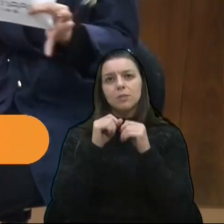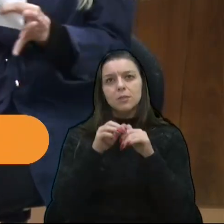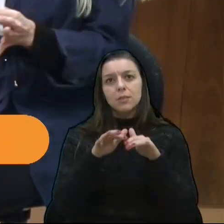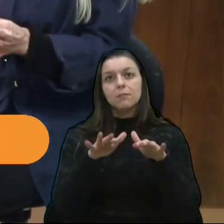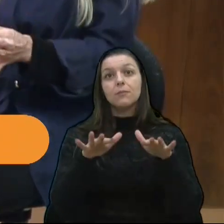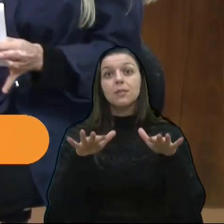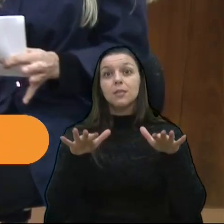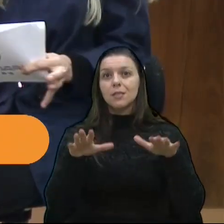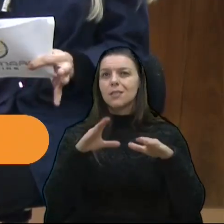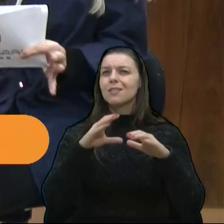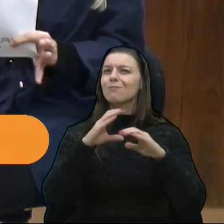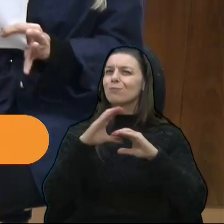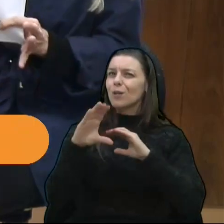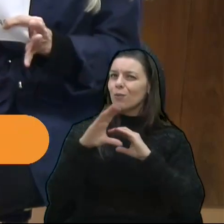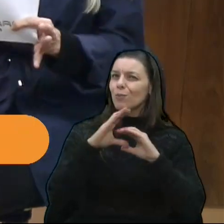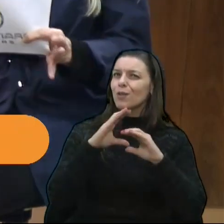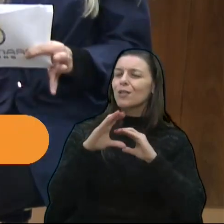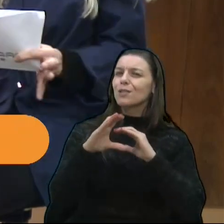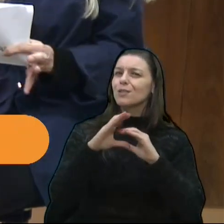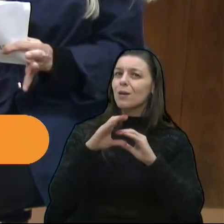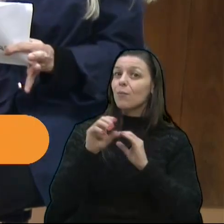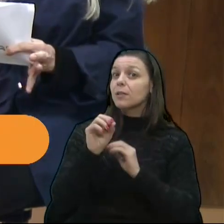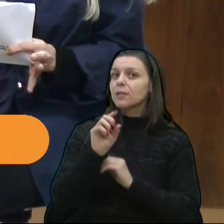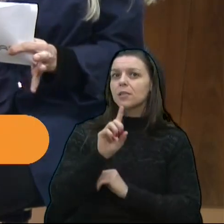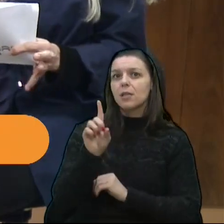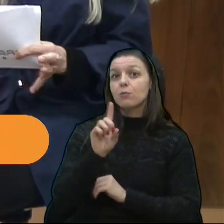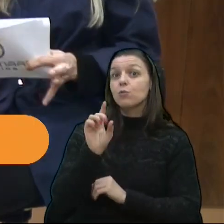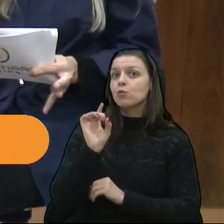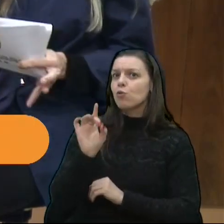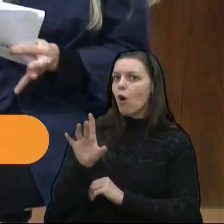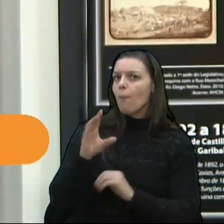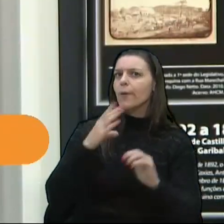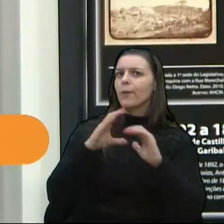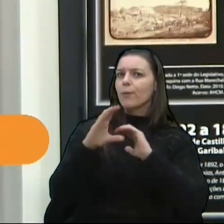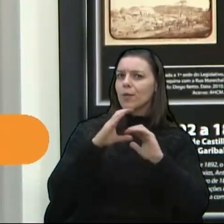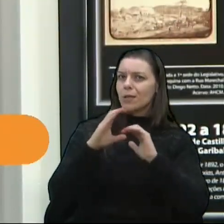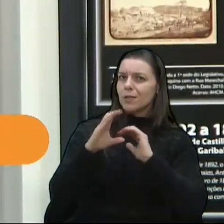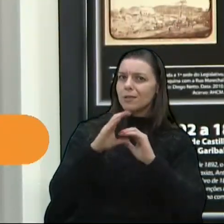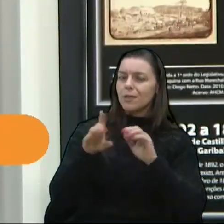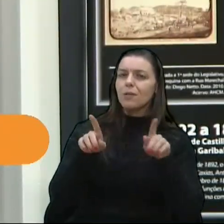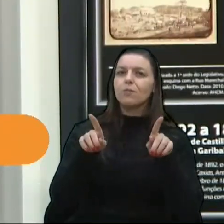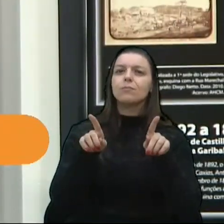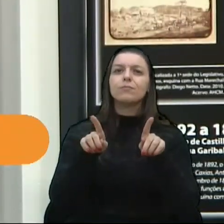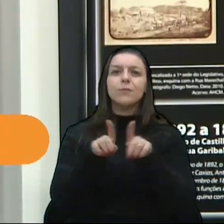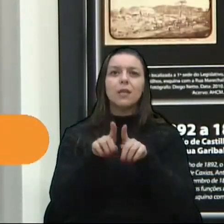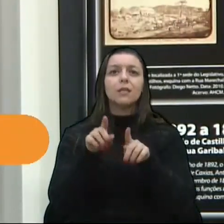para a comunicação em geral, mas não só, né, para todos. A gente tem esse ânimo, essa